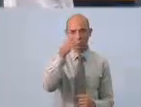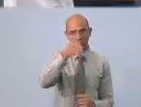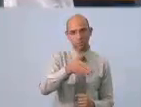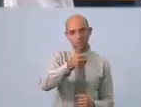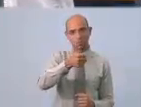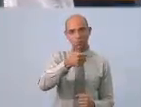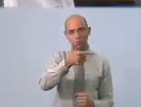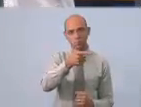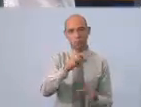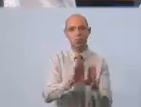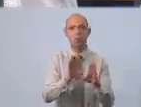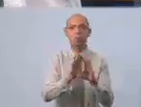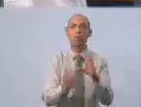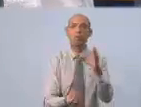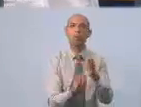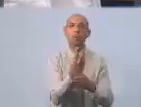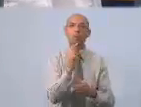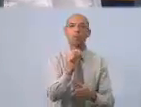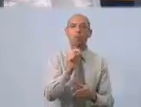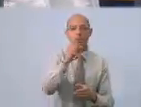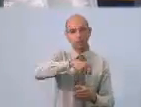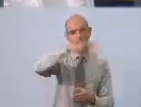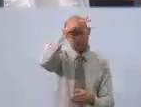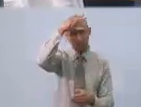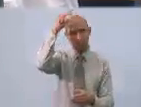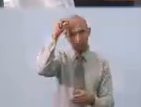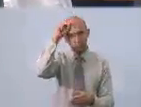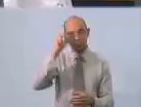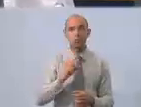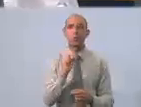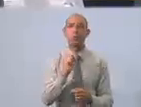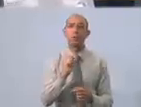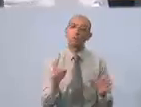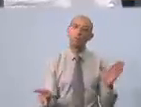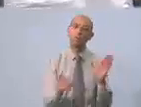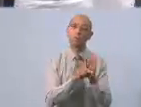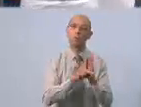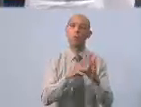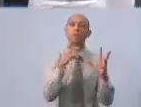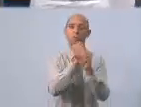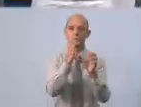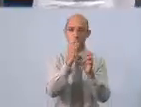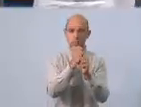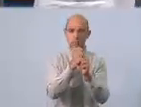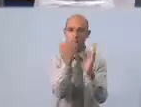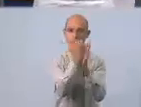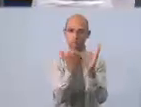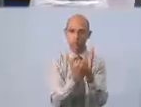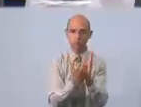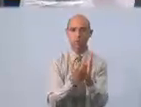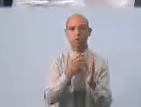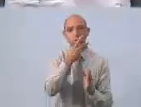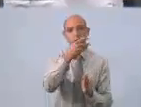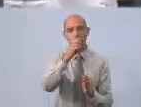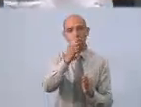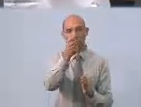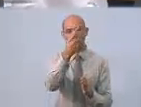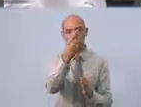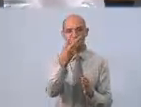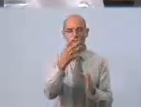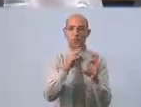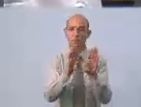5.351/12, de autoria do Executivo Municipal, que tratam da peça orçamentária para 2013 e de alterações